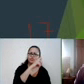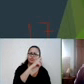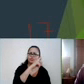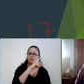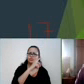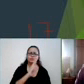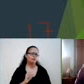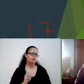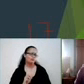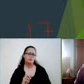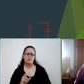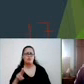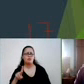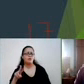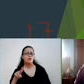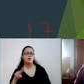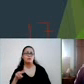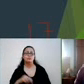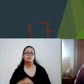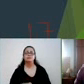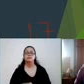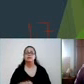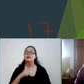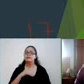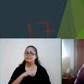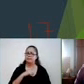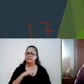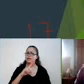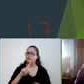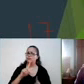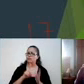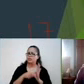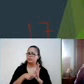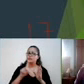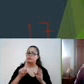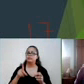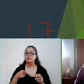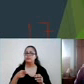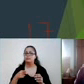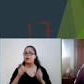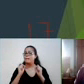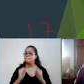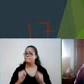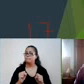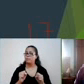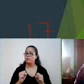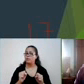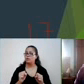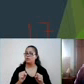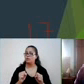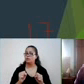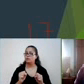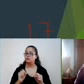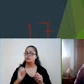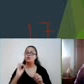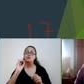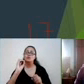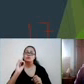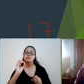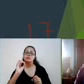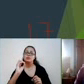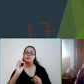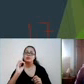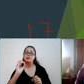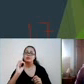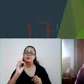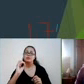Dificultou? Não, é a mesma coisa. E como eu já tenho casa decimal aqui, eu posso acrescentar um 0 aqui que não vai alterar o